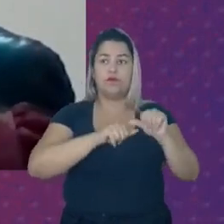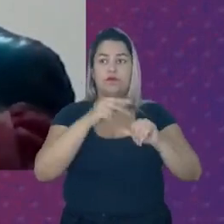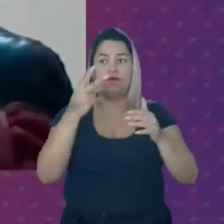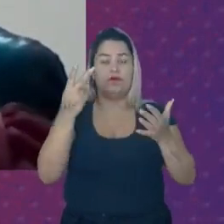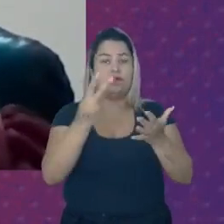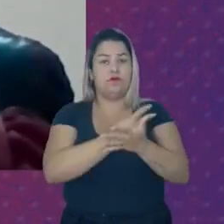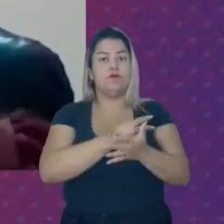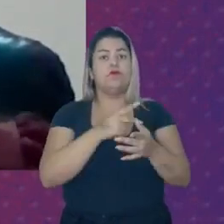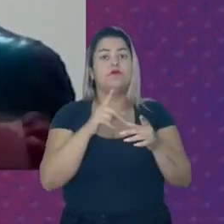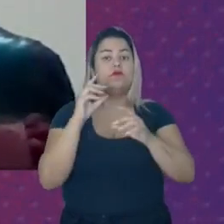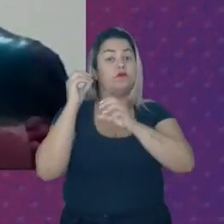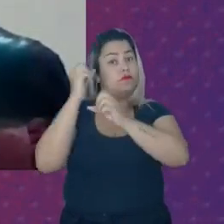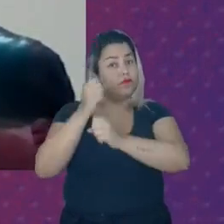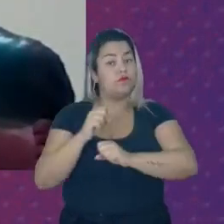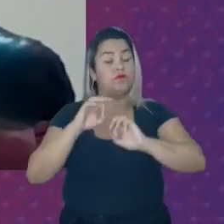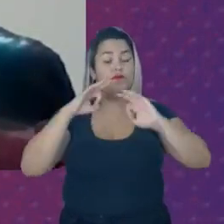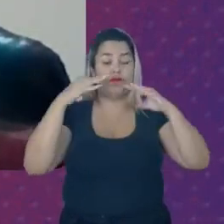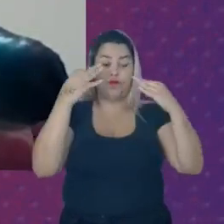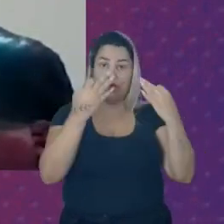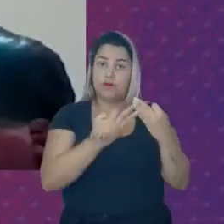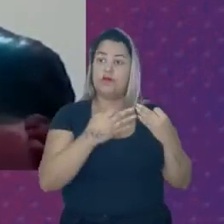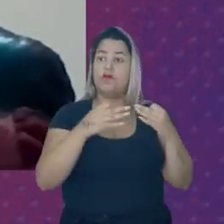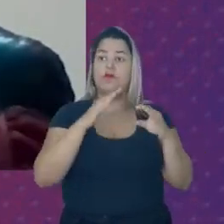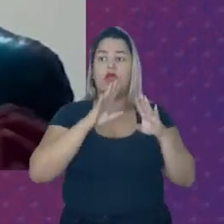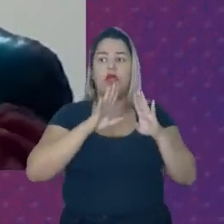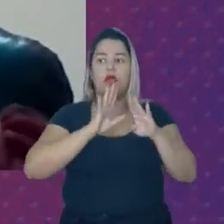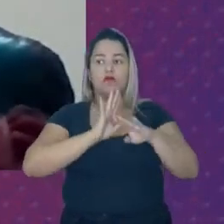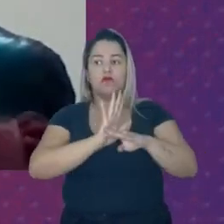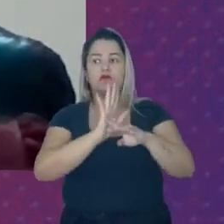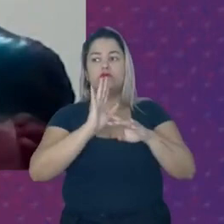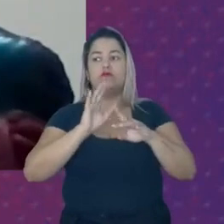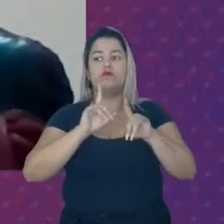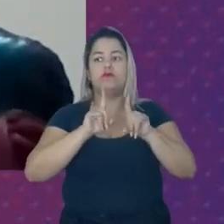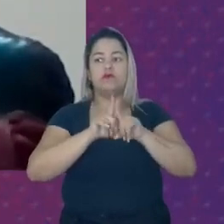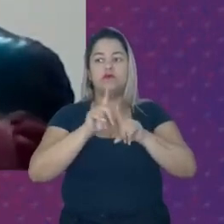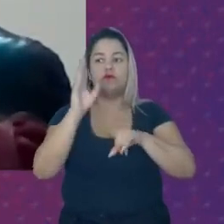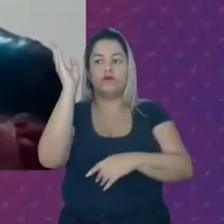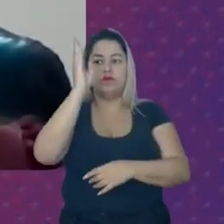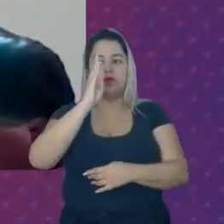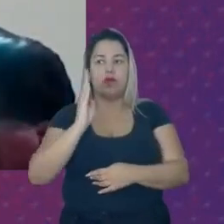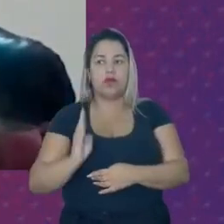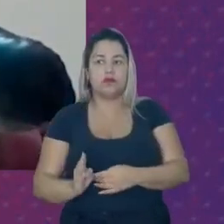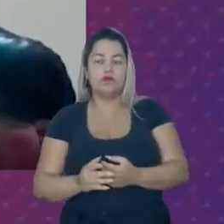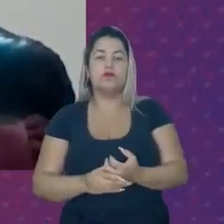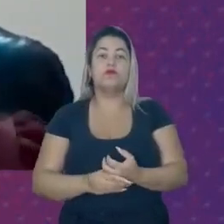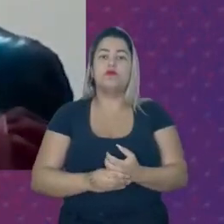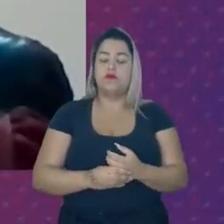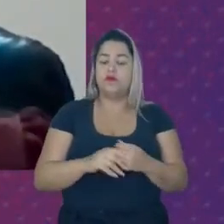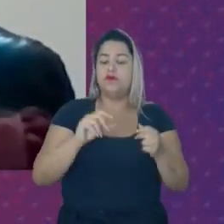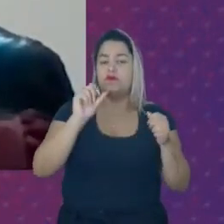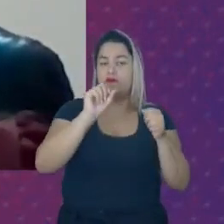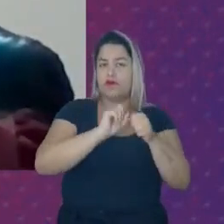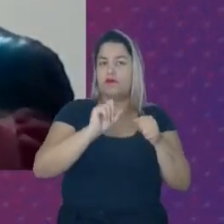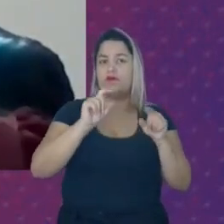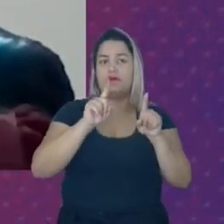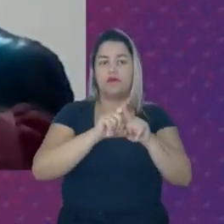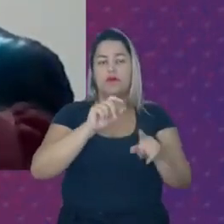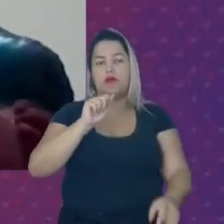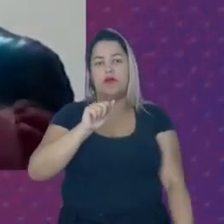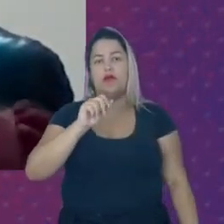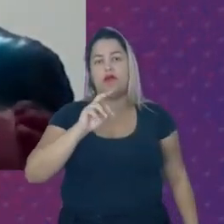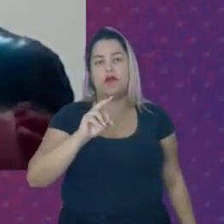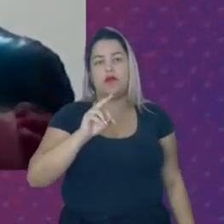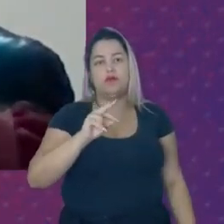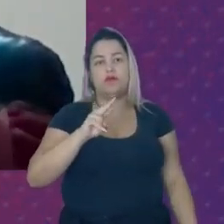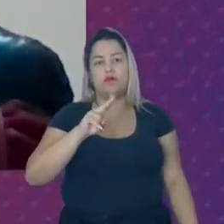do programa Bolsa Família para o programa Auxílio Brasil. Então, é um grande desafio que nós temos de fazer essa atualização, e